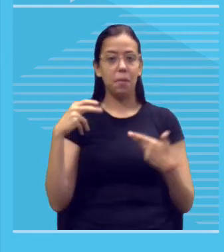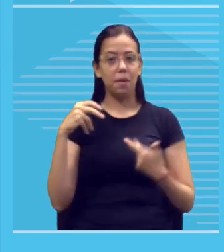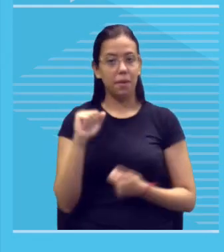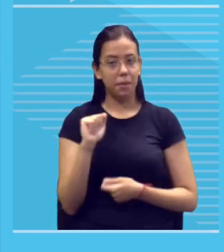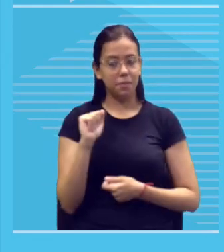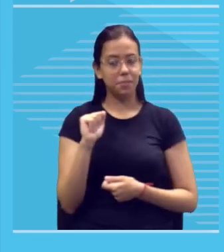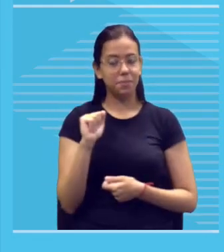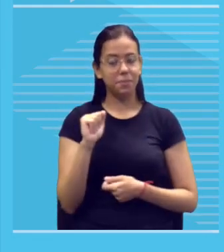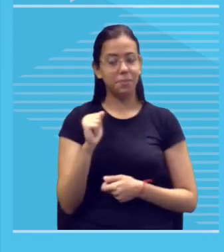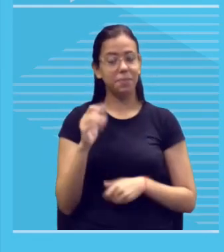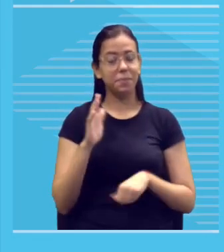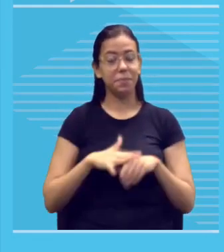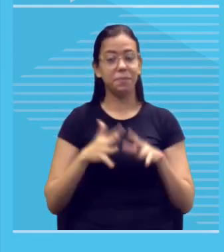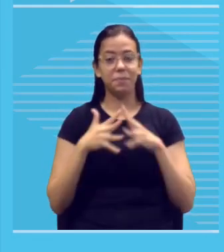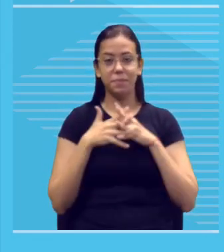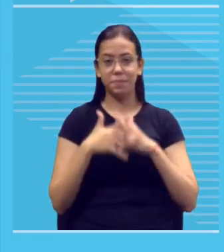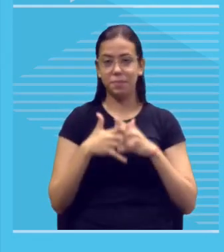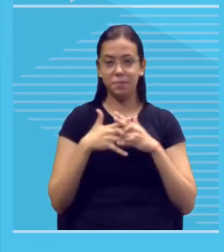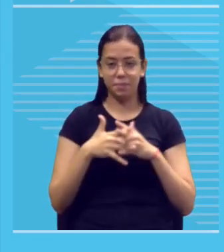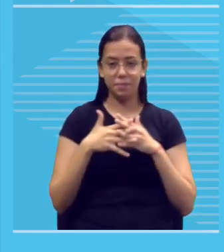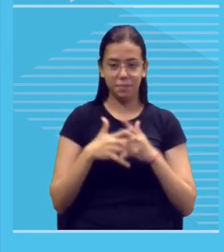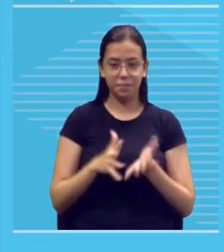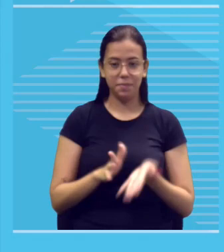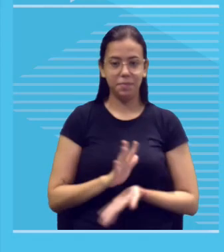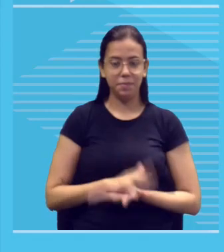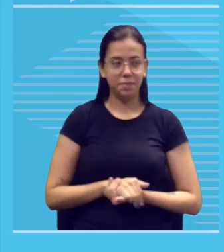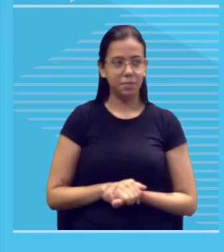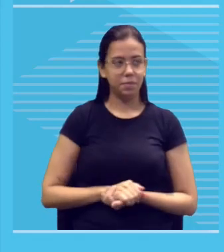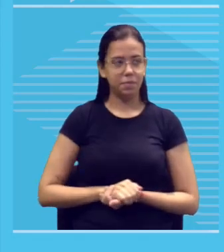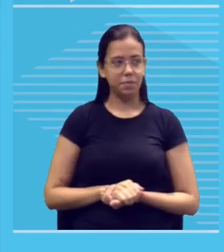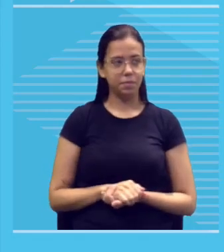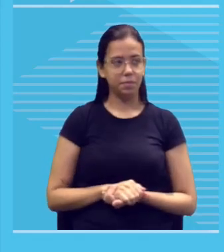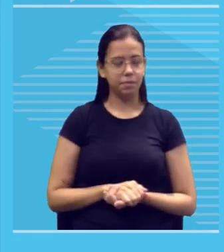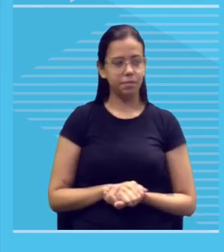e complicou tudo não tem um meme aí não tem